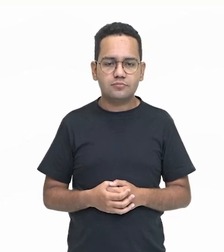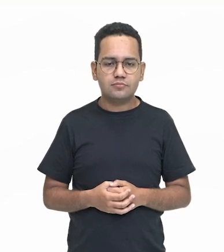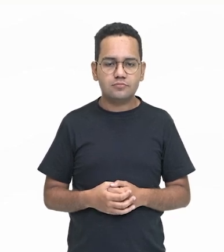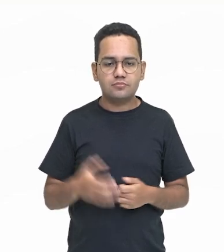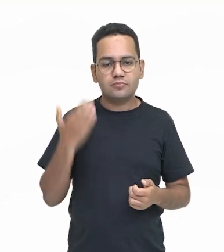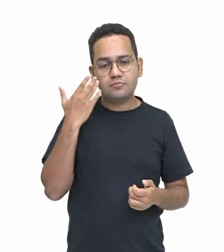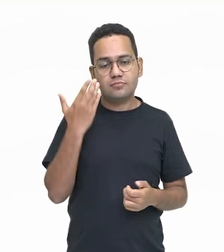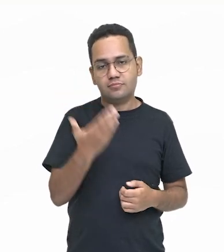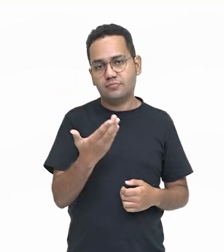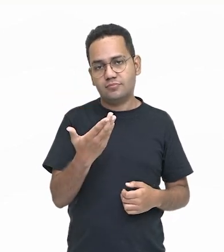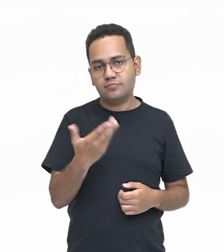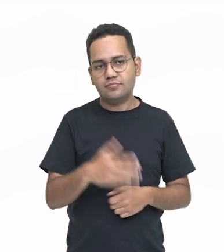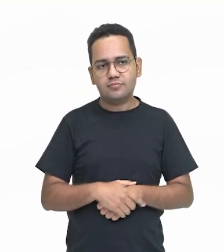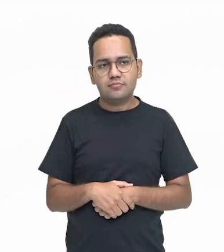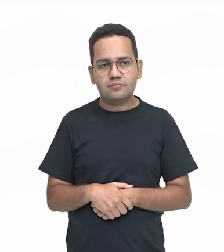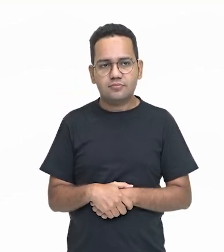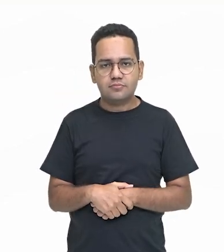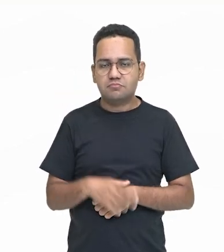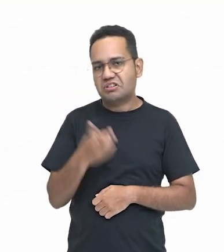1 kW.